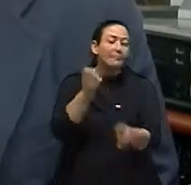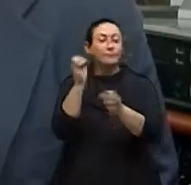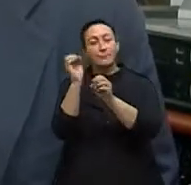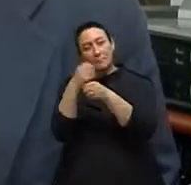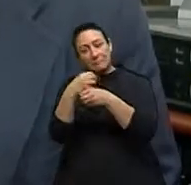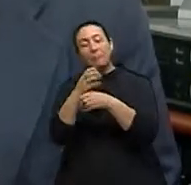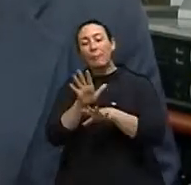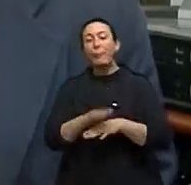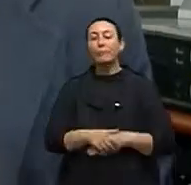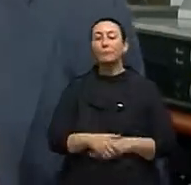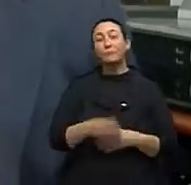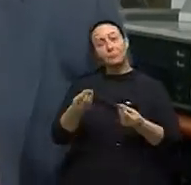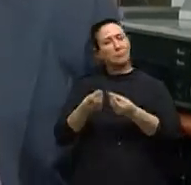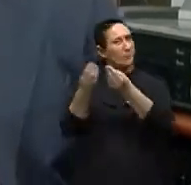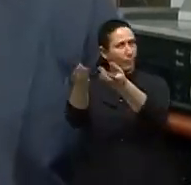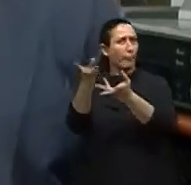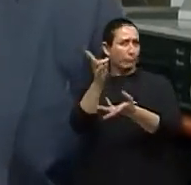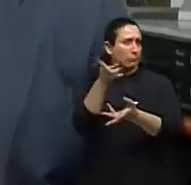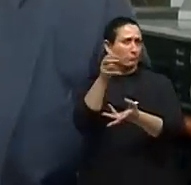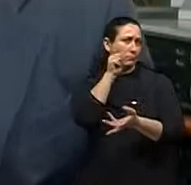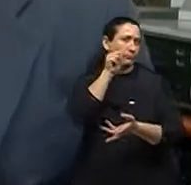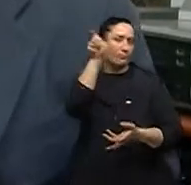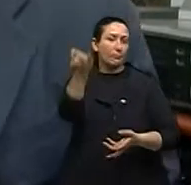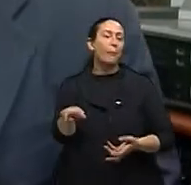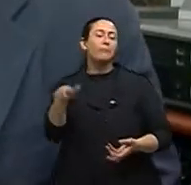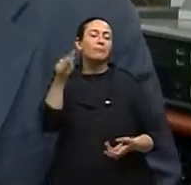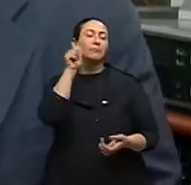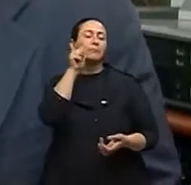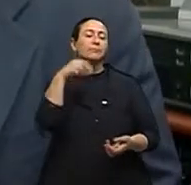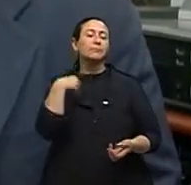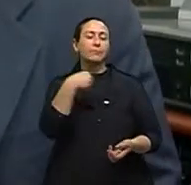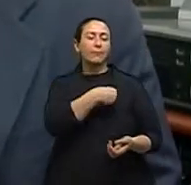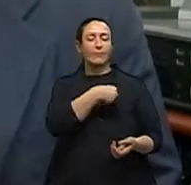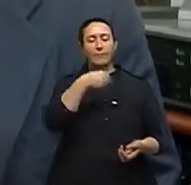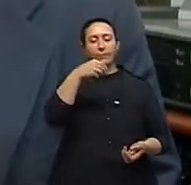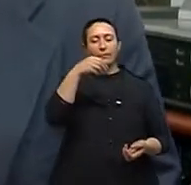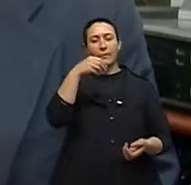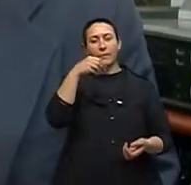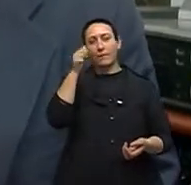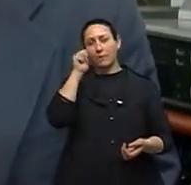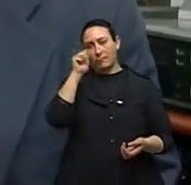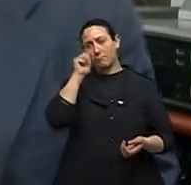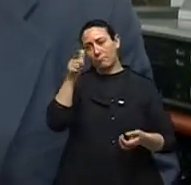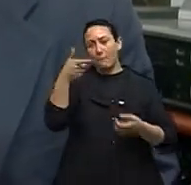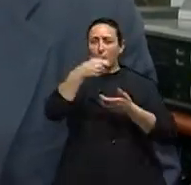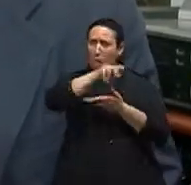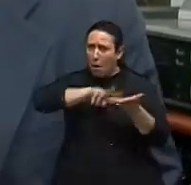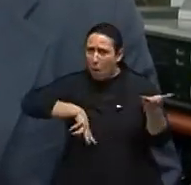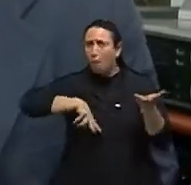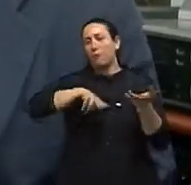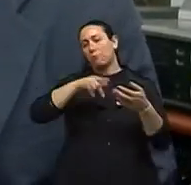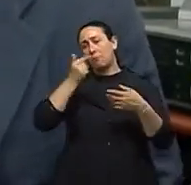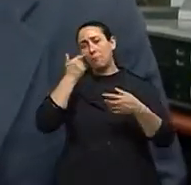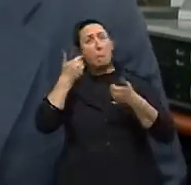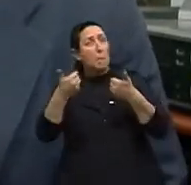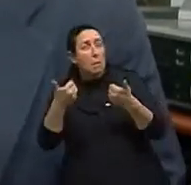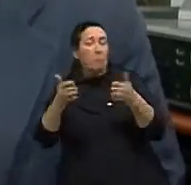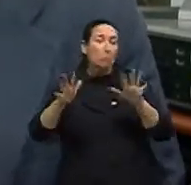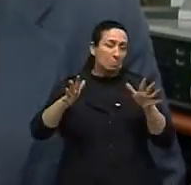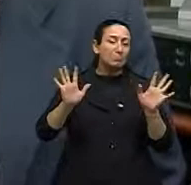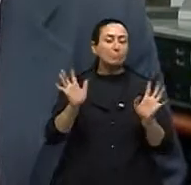e levei ali no ambulatório para colega ali me avaliar Ah tá mais ou menos tá indo bem e